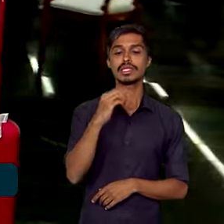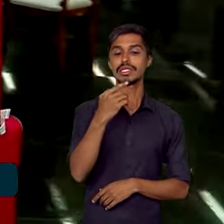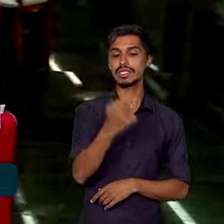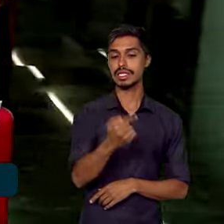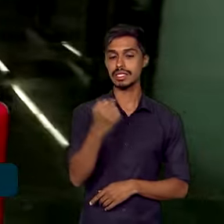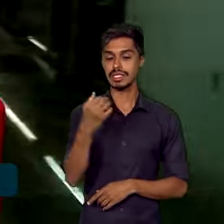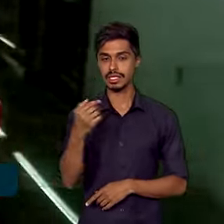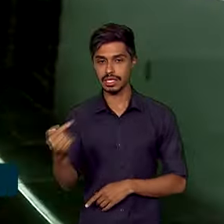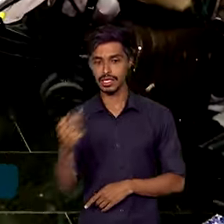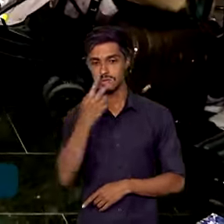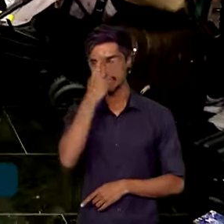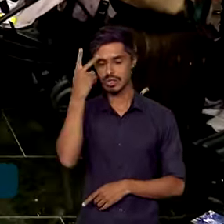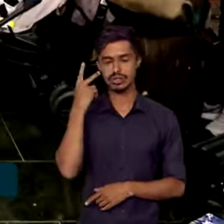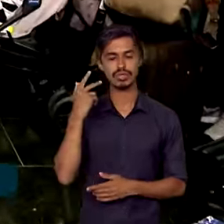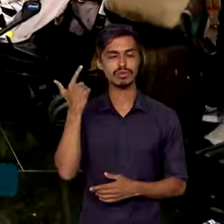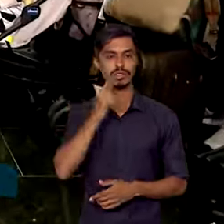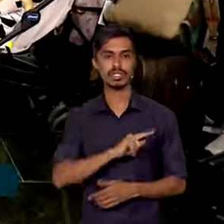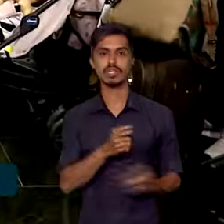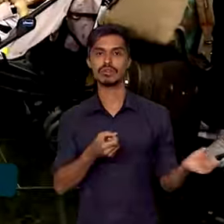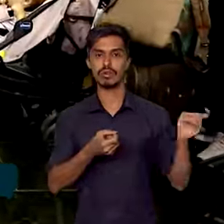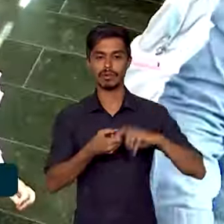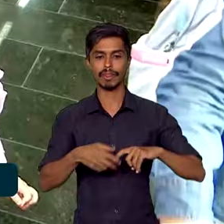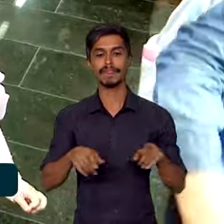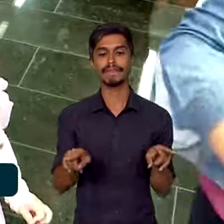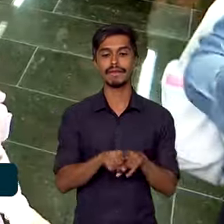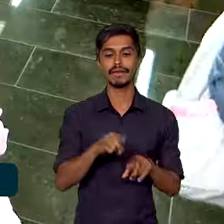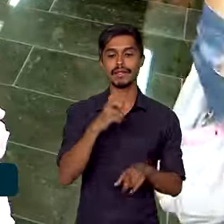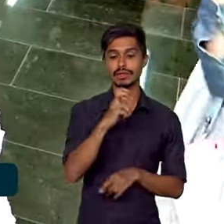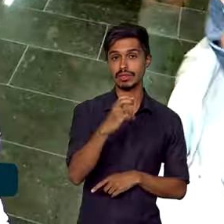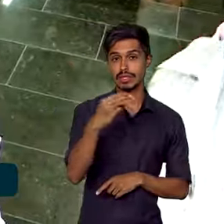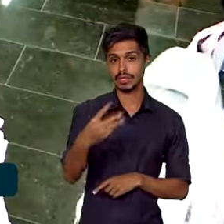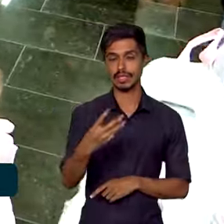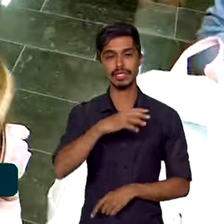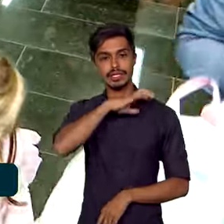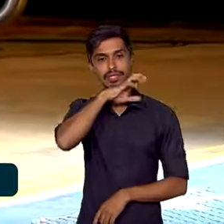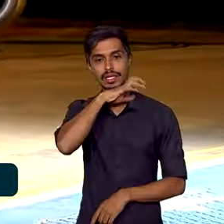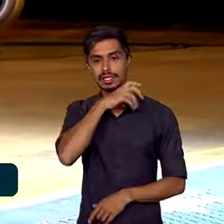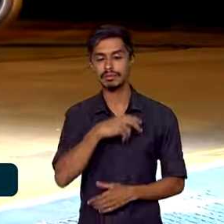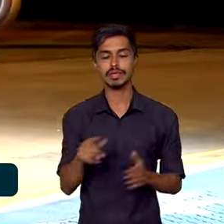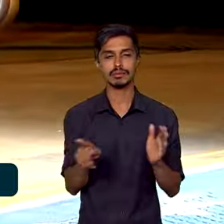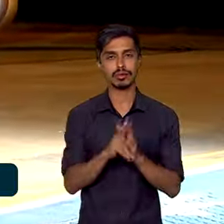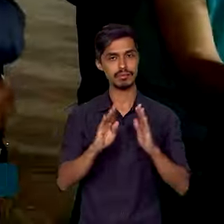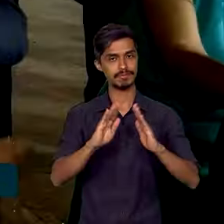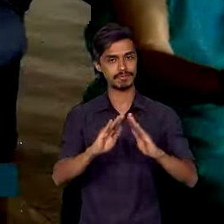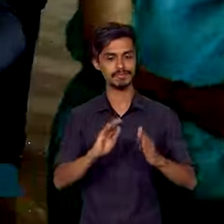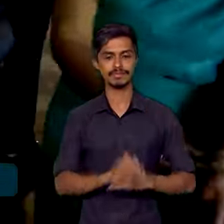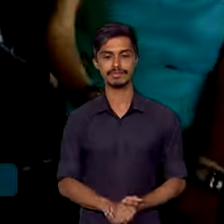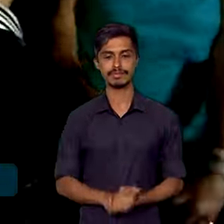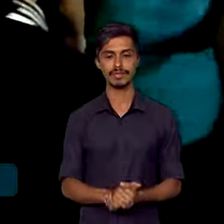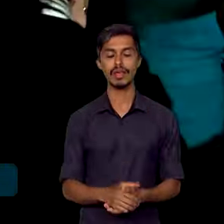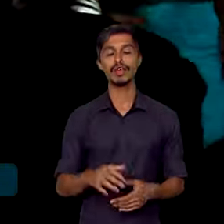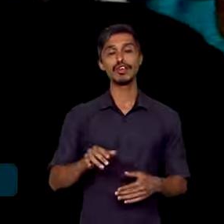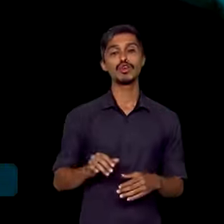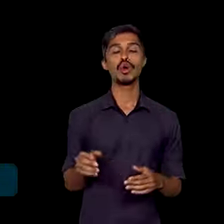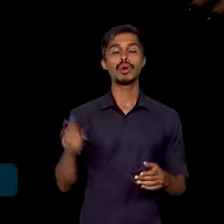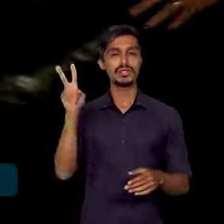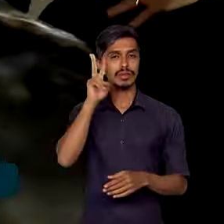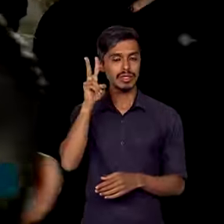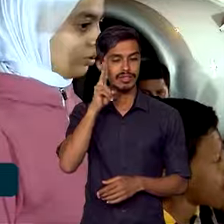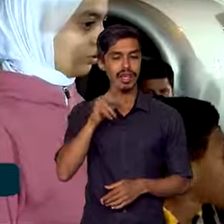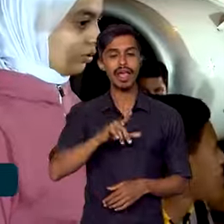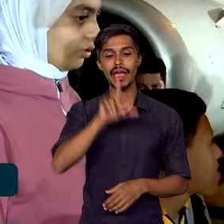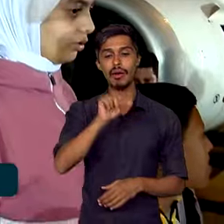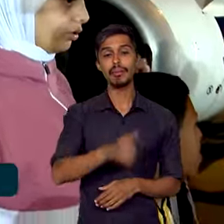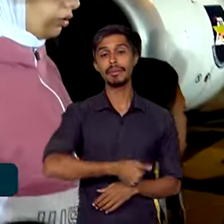1.477 pessoas, além de 53 animais domésticos. O voo de segunda foi o primeiro